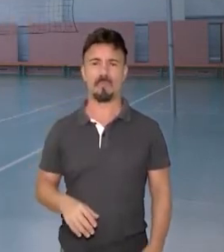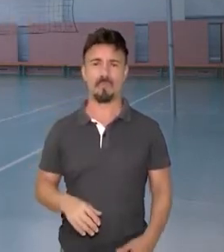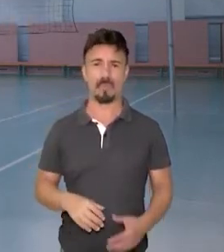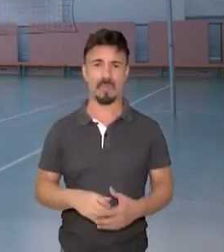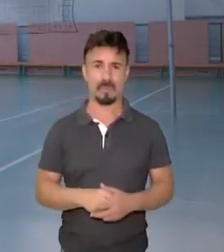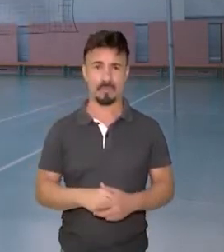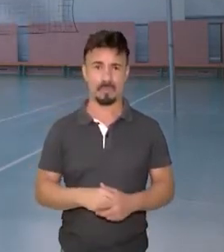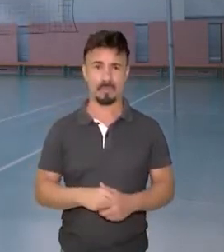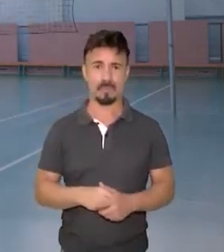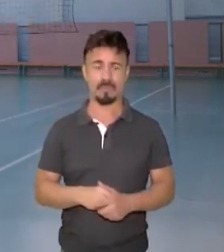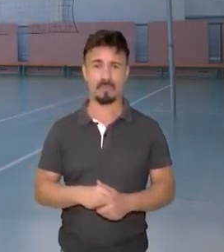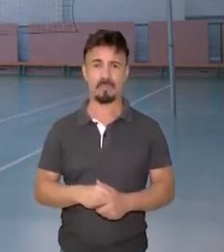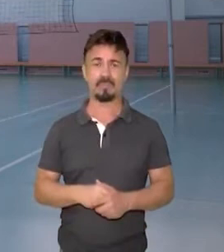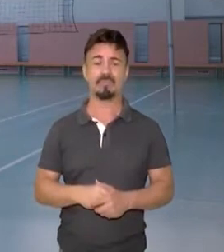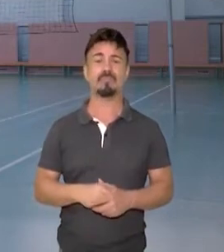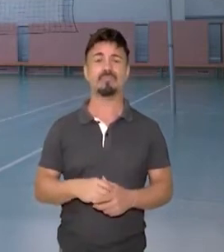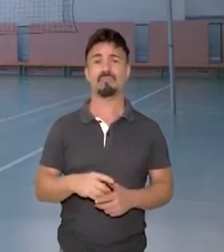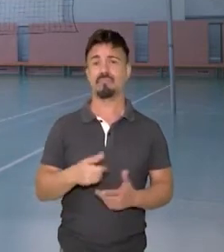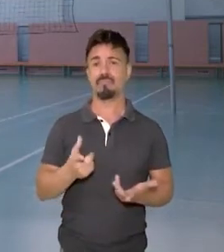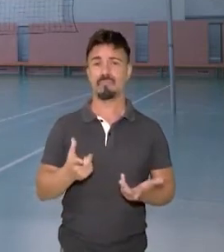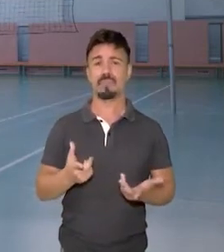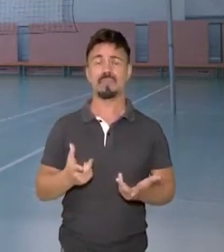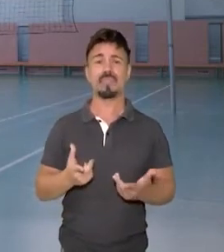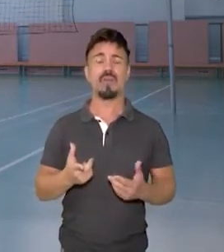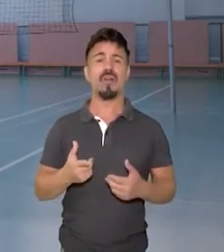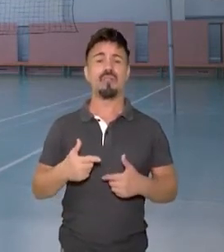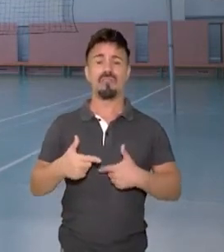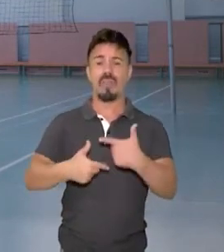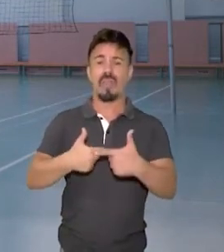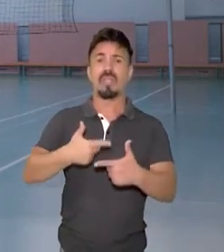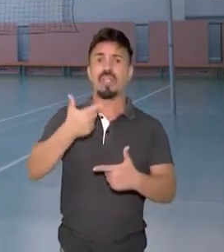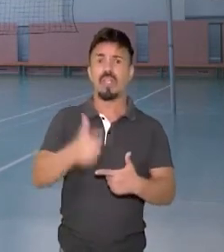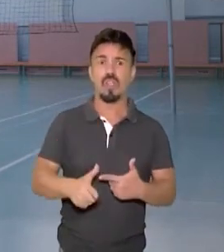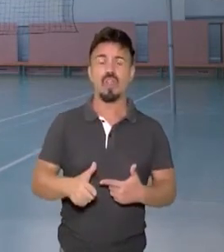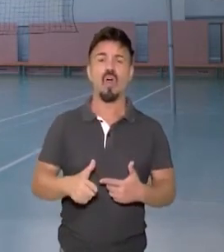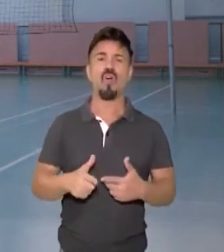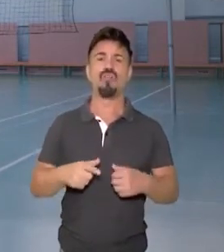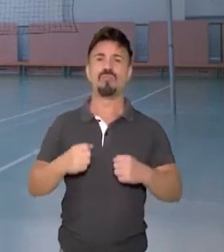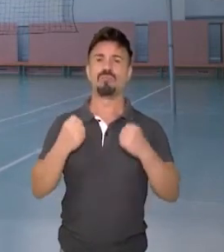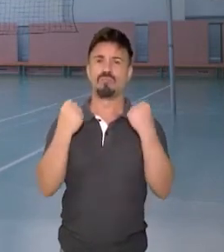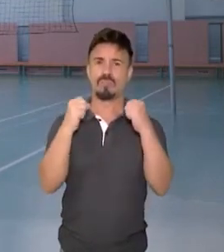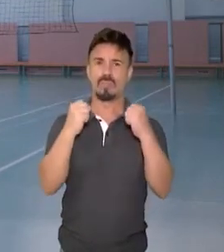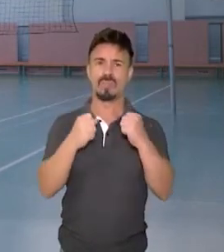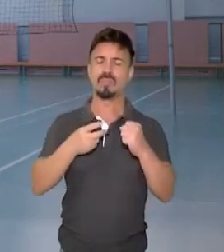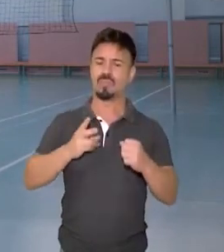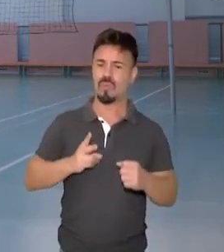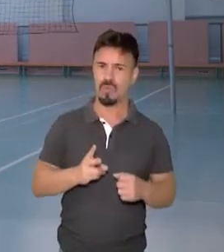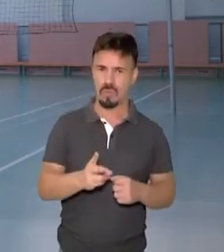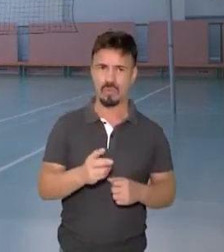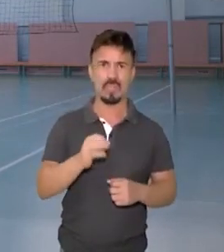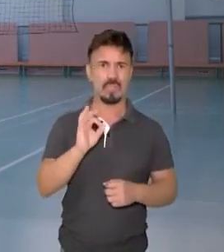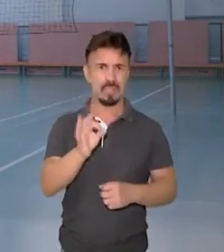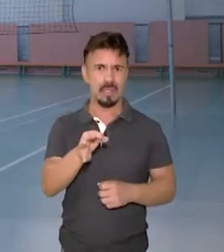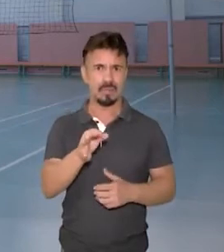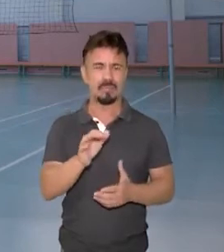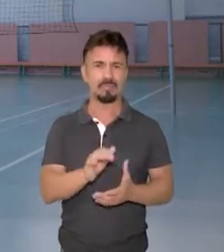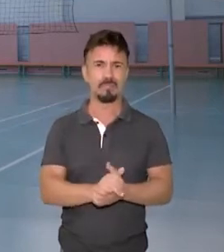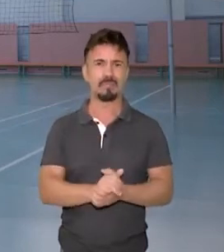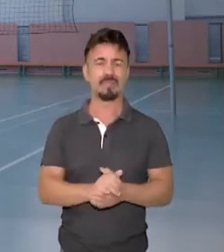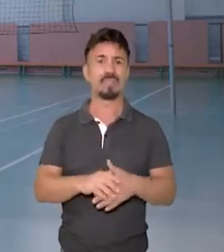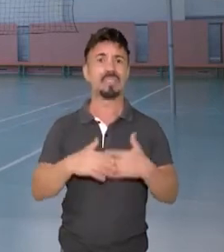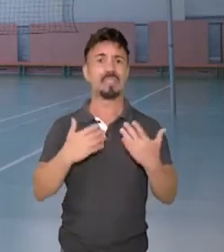o nosso a nossa capacidade de realizar novamente a parte do exercício a gente vai continua certo pessoal